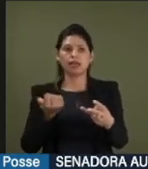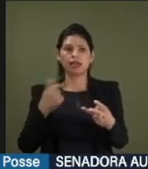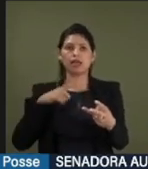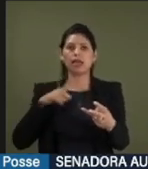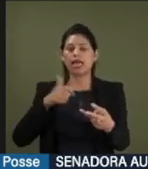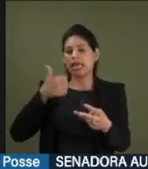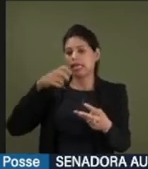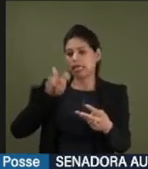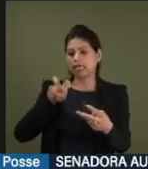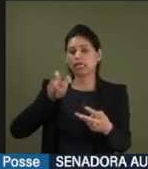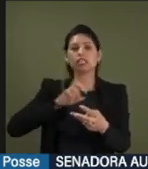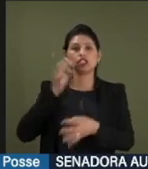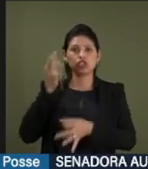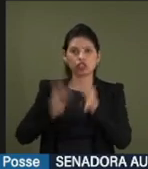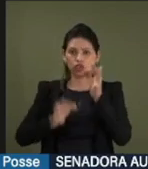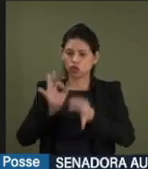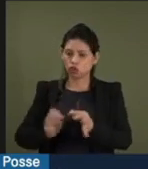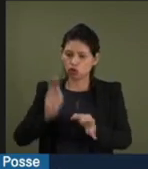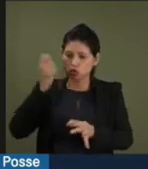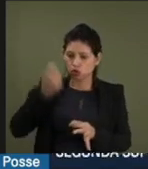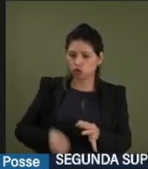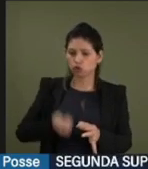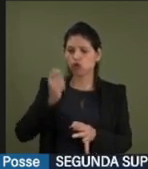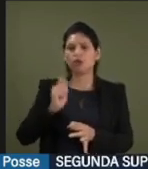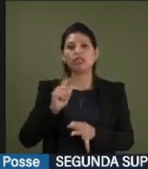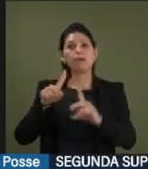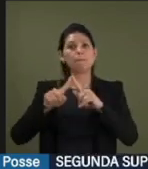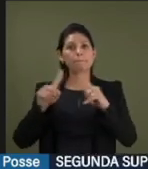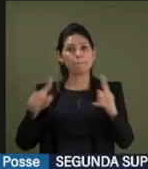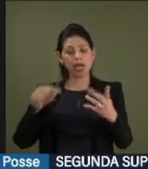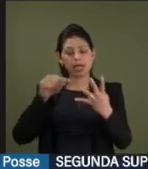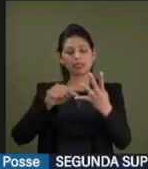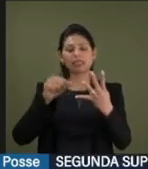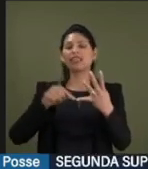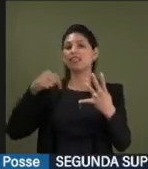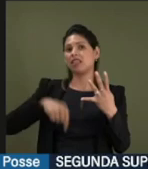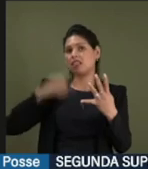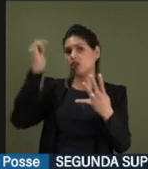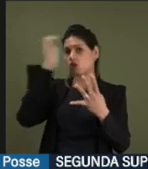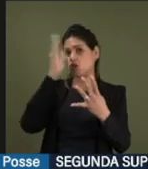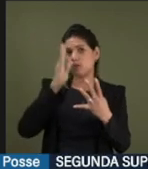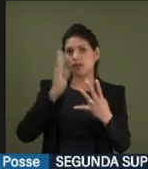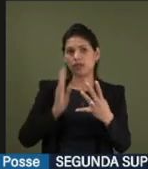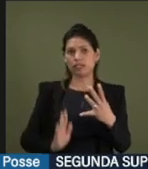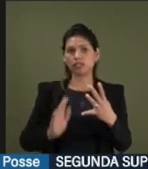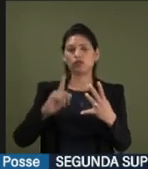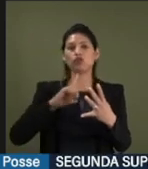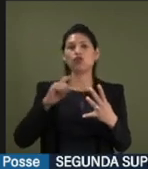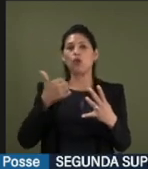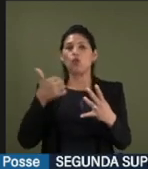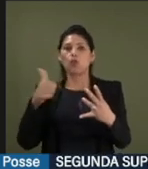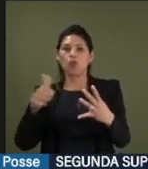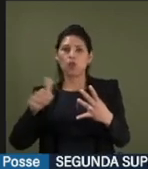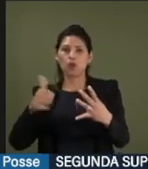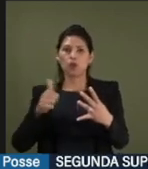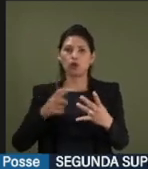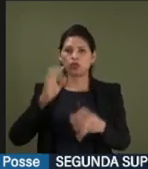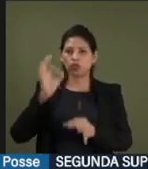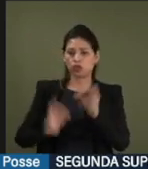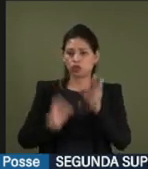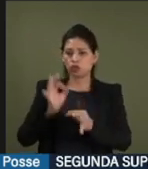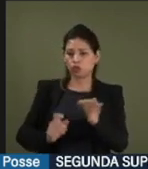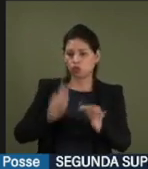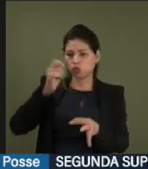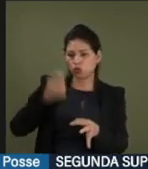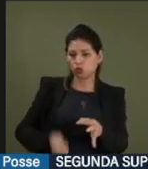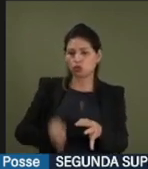276 processos. Mas no Brasil, no nosso Brasil, com 11 juízes,